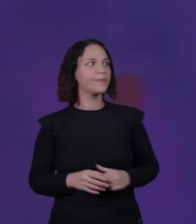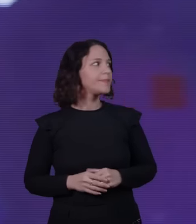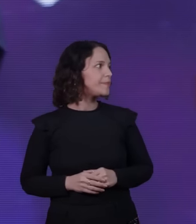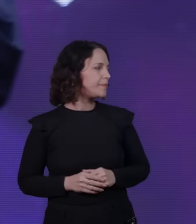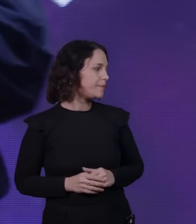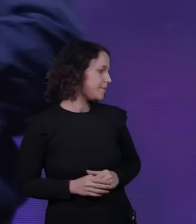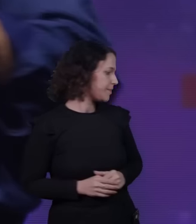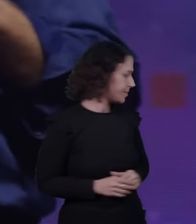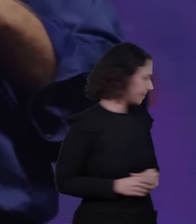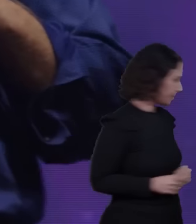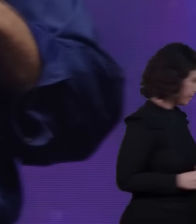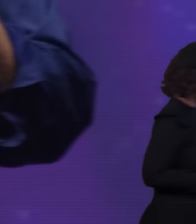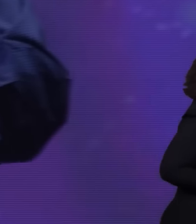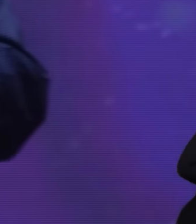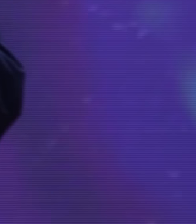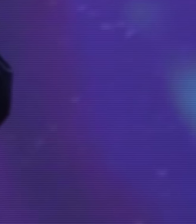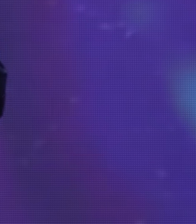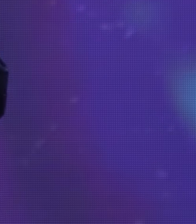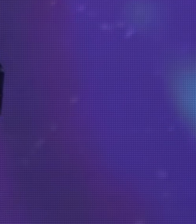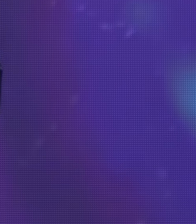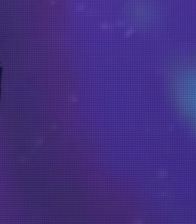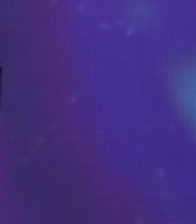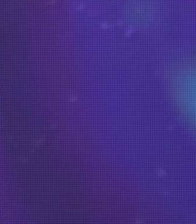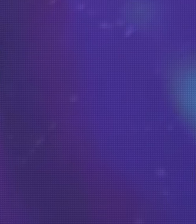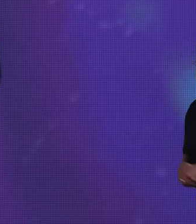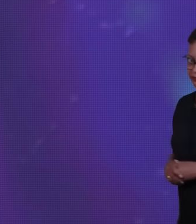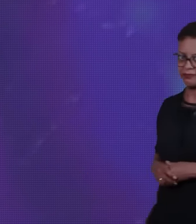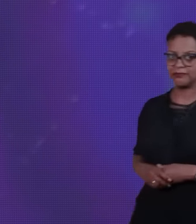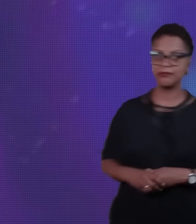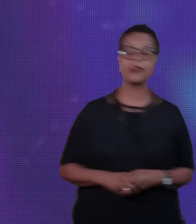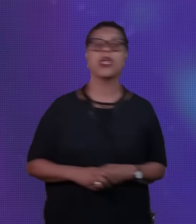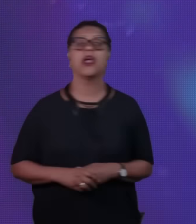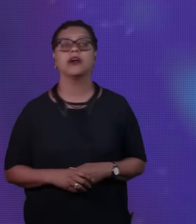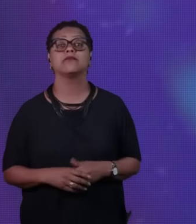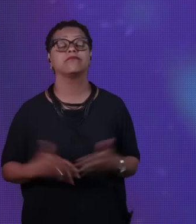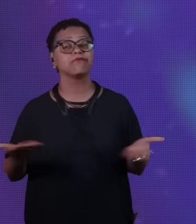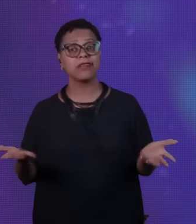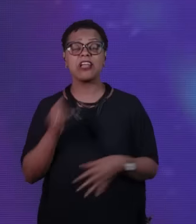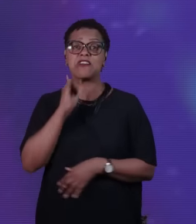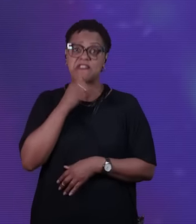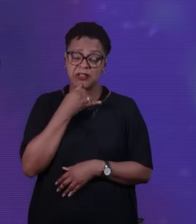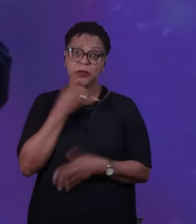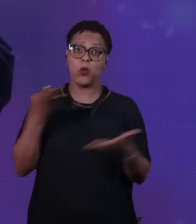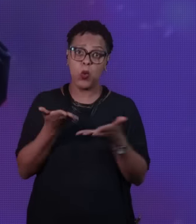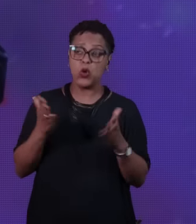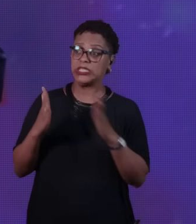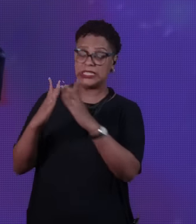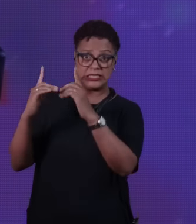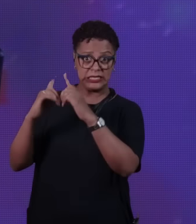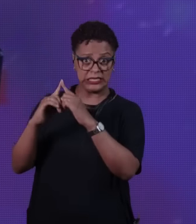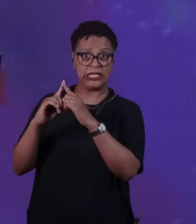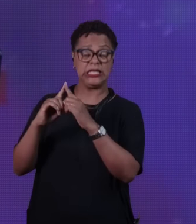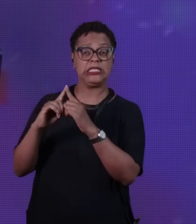E infelizmente, algumas das igrejas americanas, a festa do Halloween é na igreja.